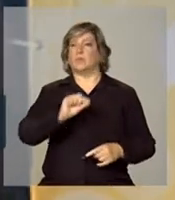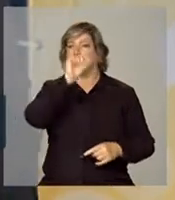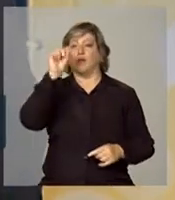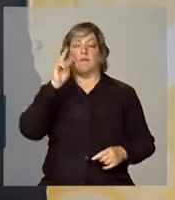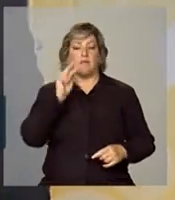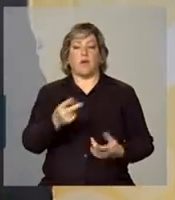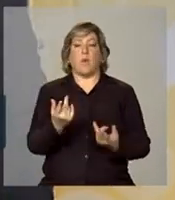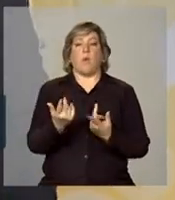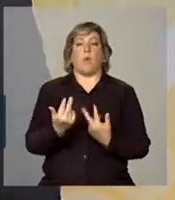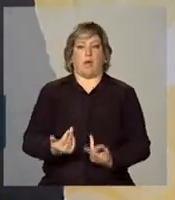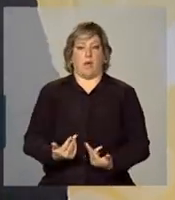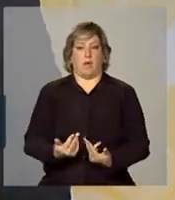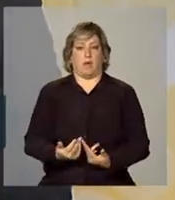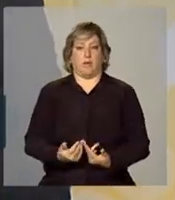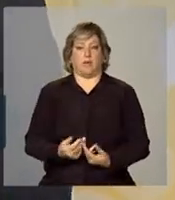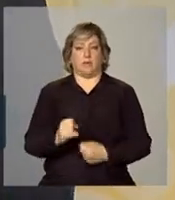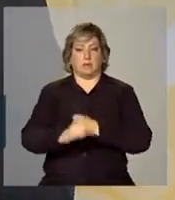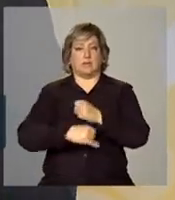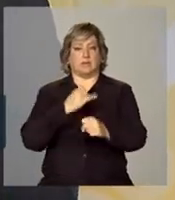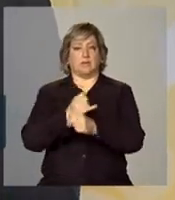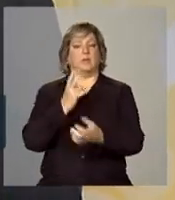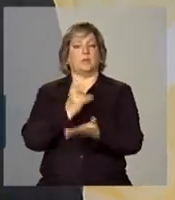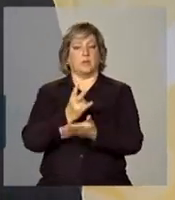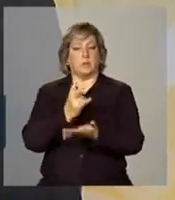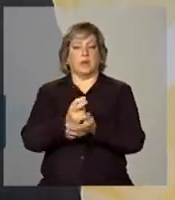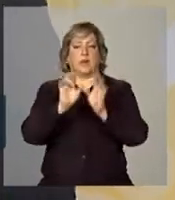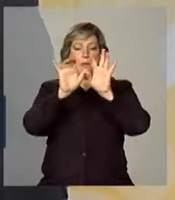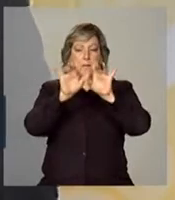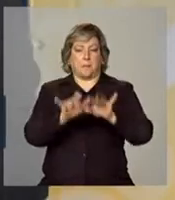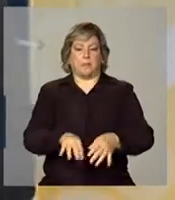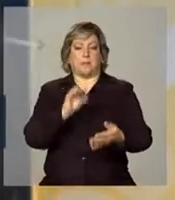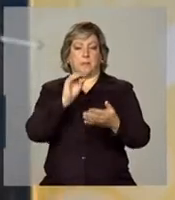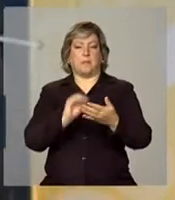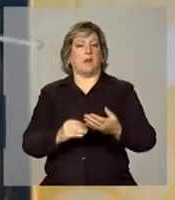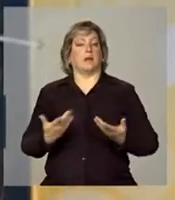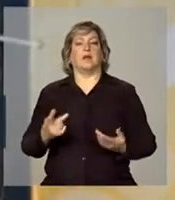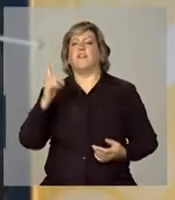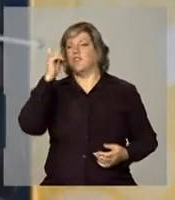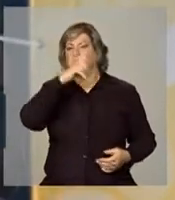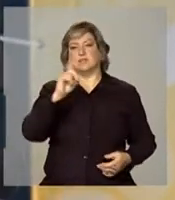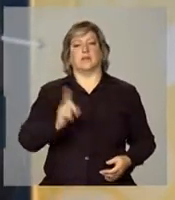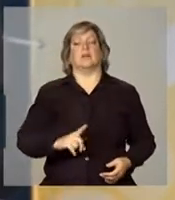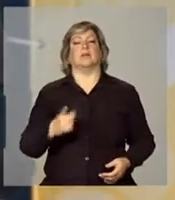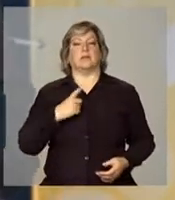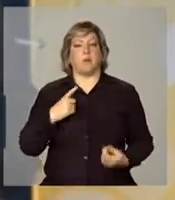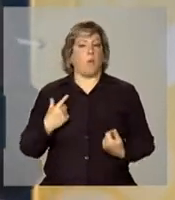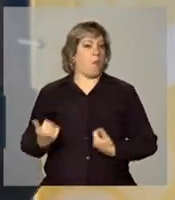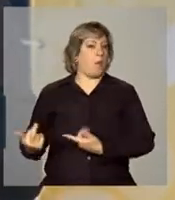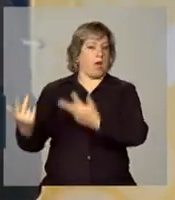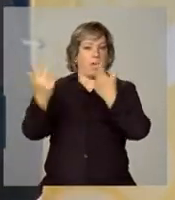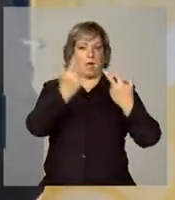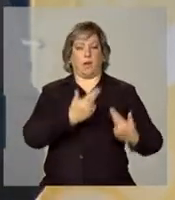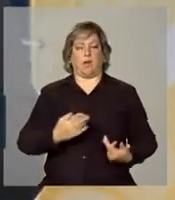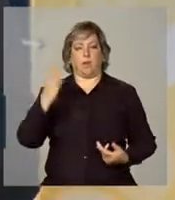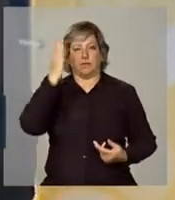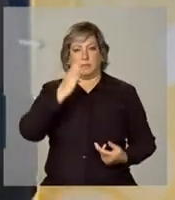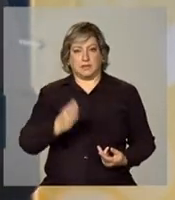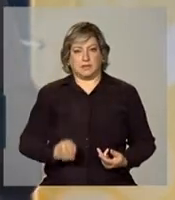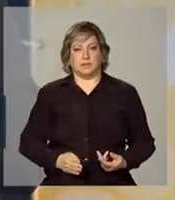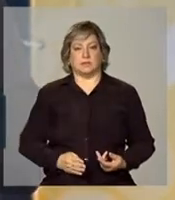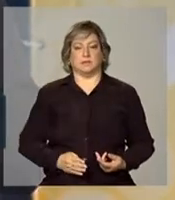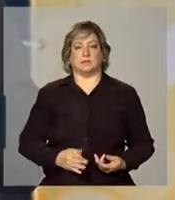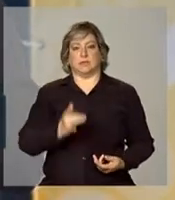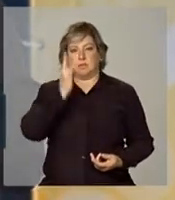cara, tá, ele vai ver os mesmos formulários. Tá, então, ele não vai ter dificuldade um custo de